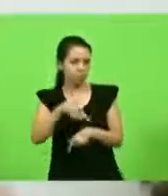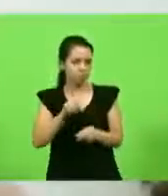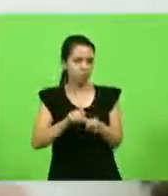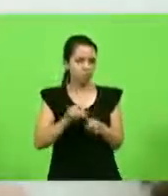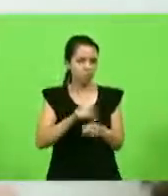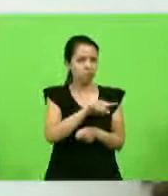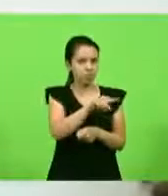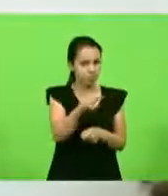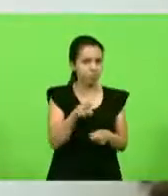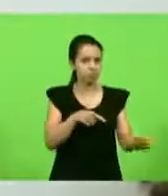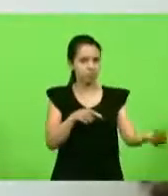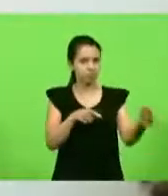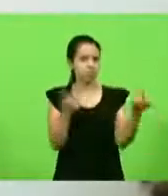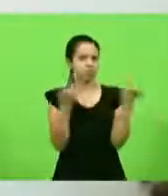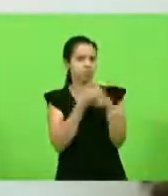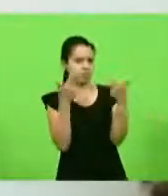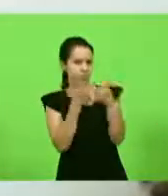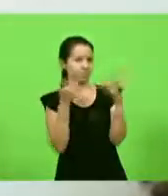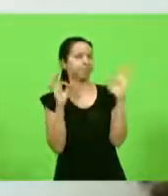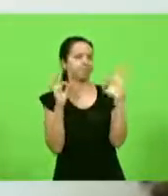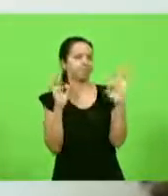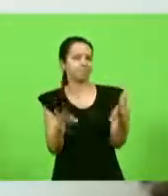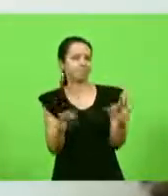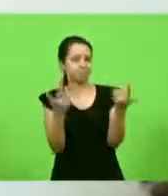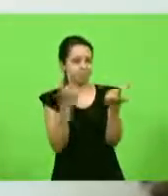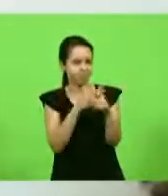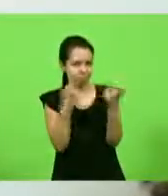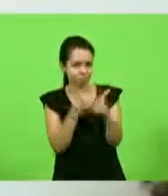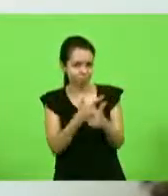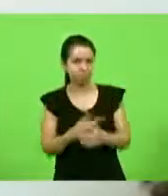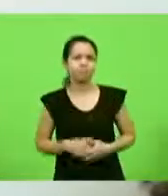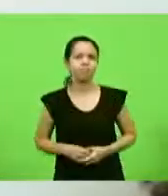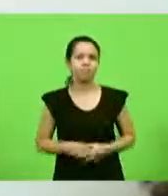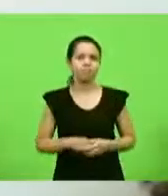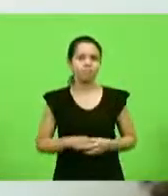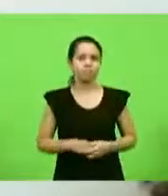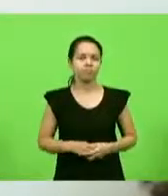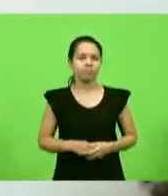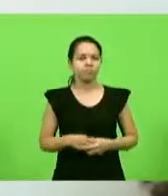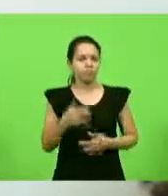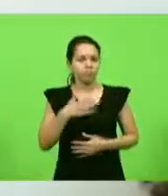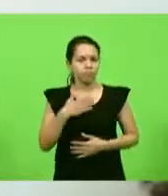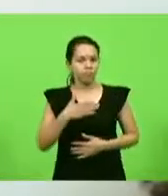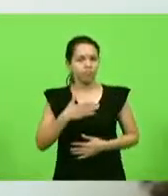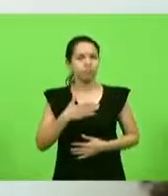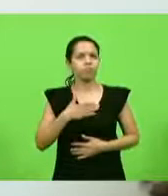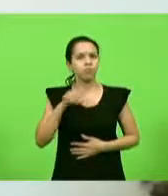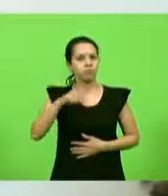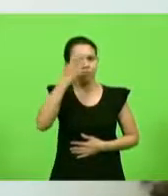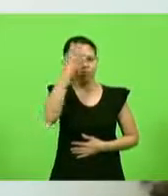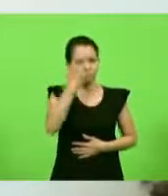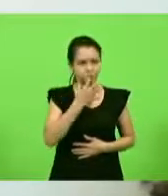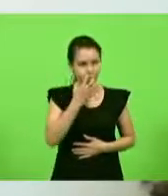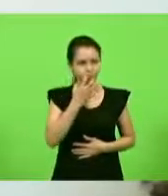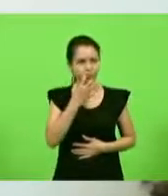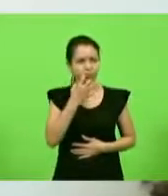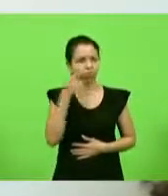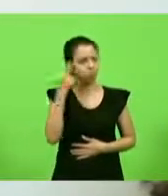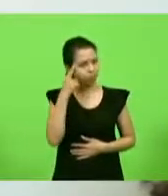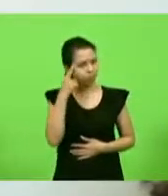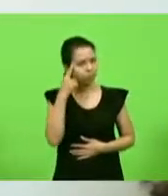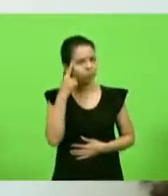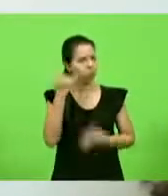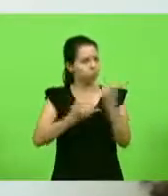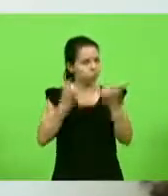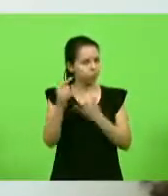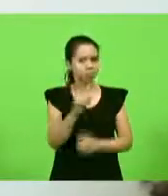rir da nossa cara, com certeza. Vão rir da nossa cara. Então, para mim, isso é muito sério, né? Não é brincadeira, é muito